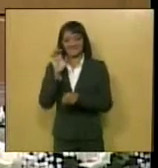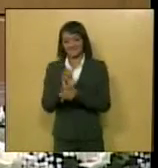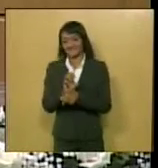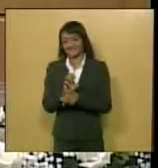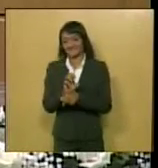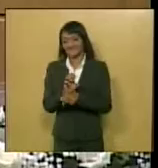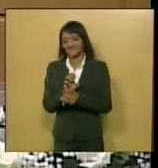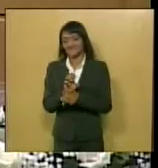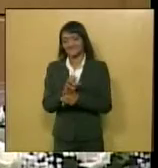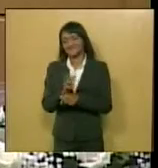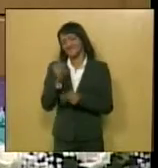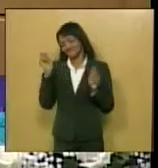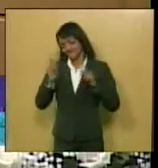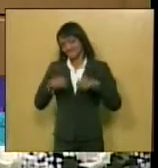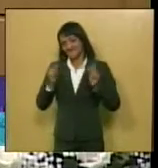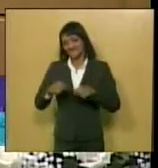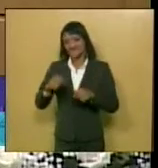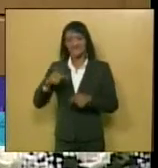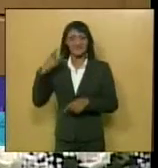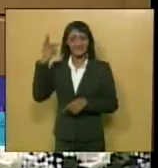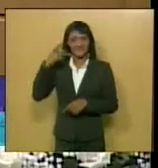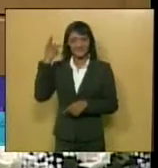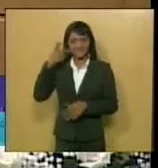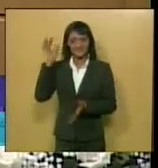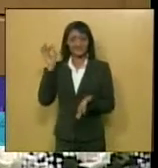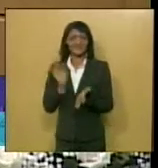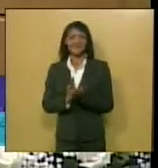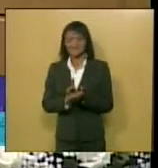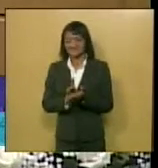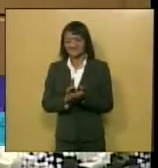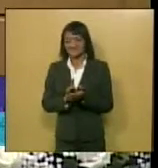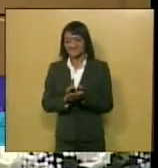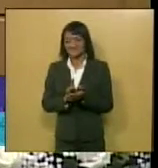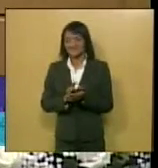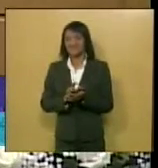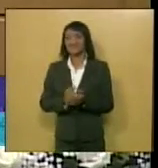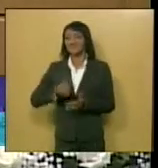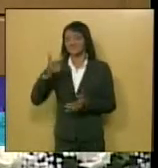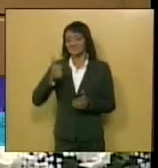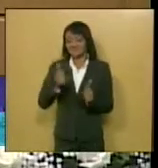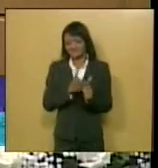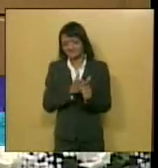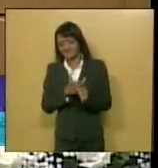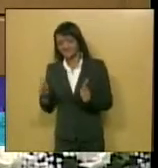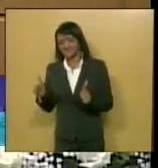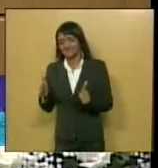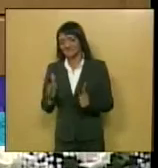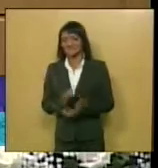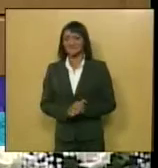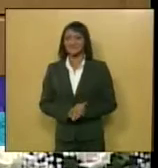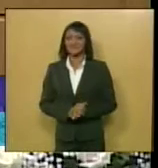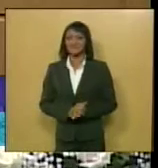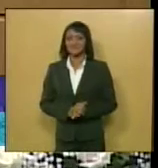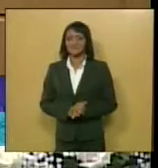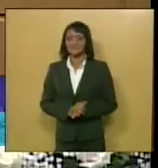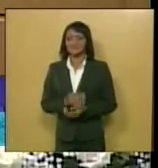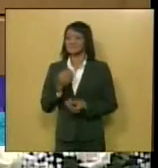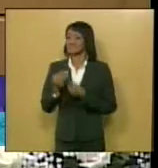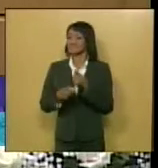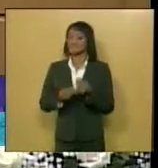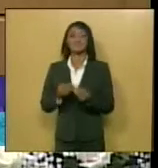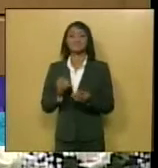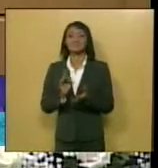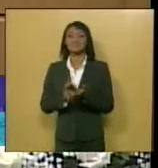seu opositor político por ocasião do seu primeiro mandato de prefeito. Com uma visão de